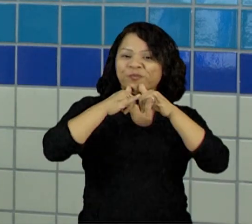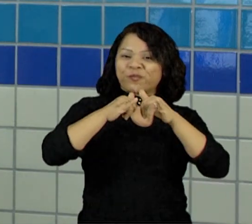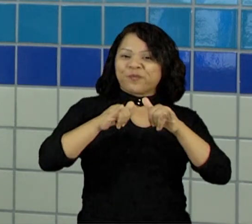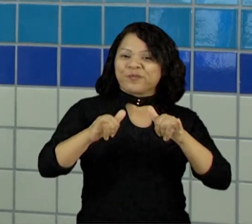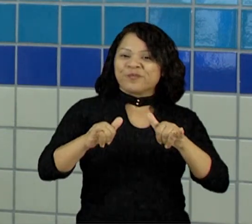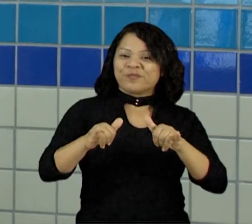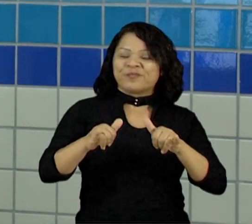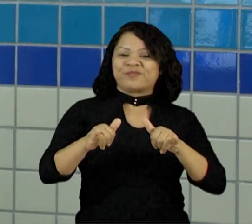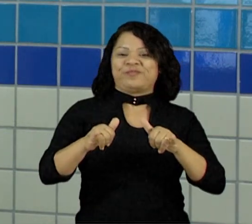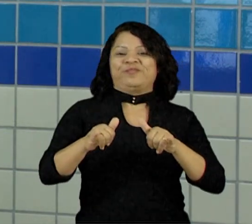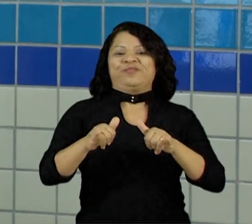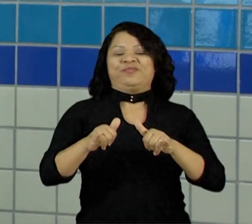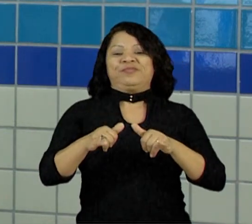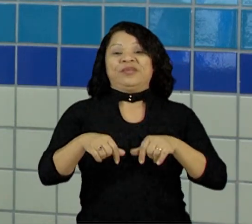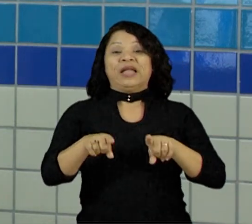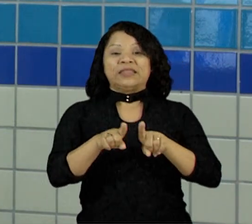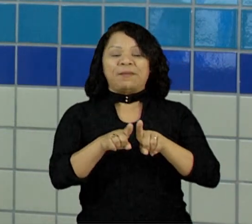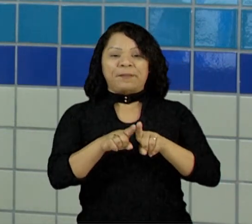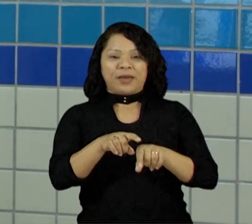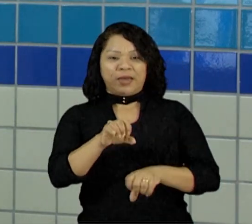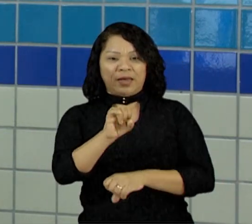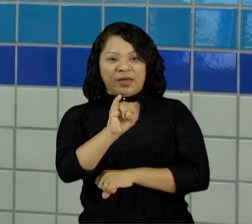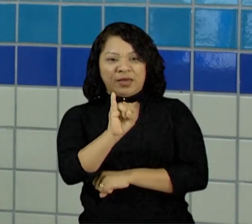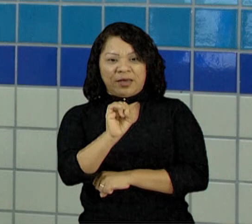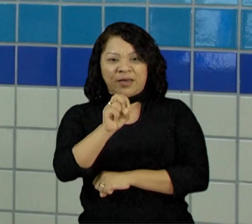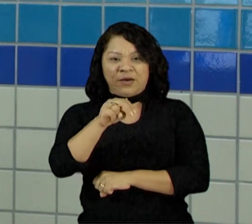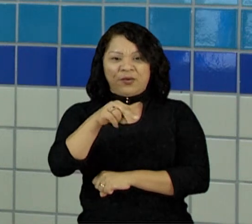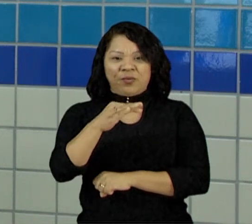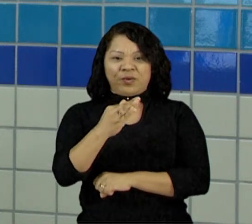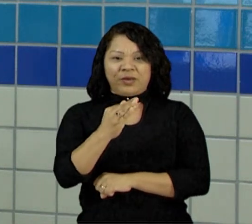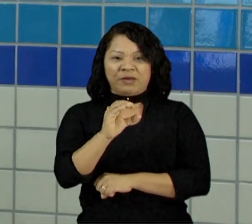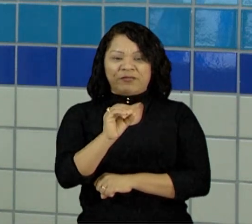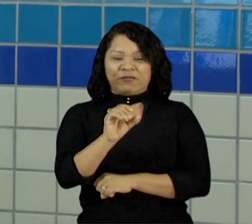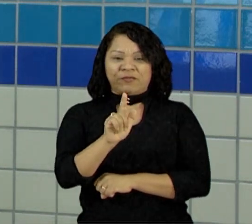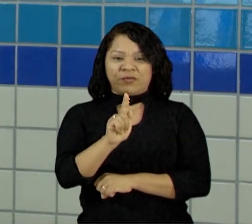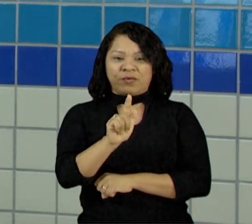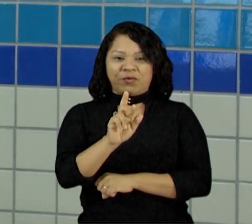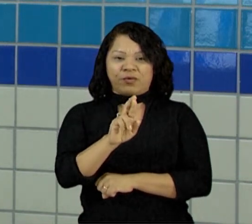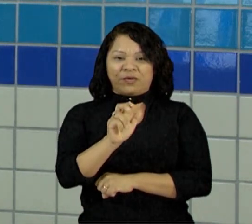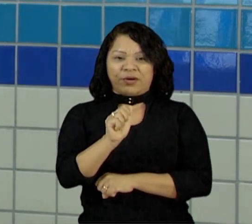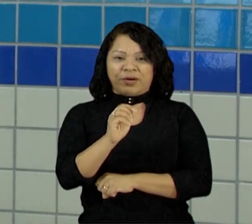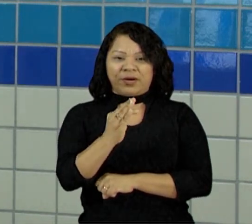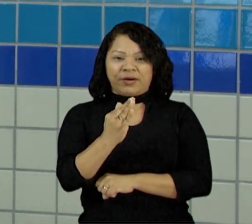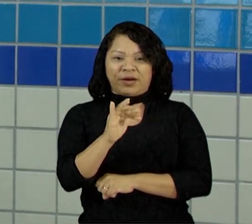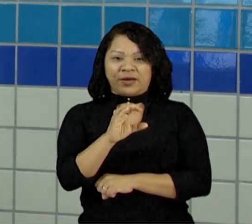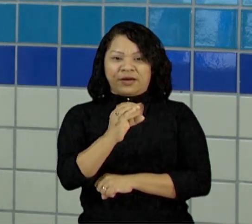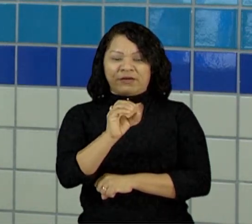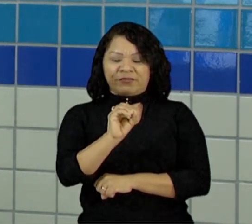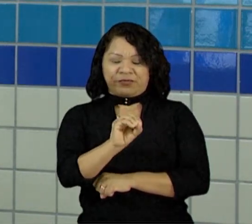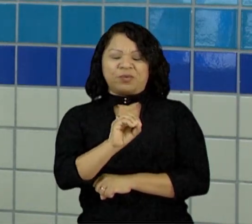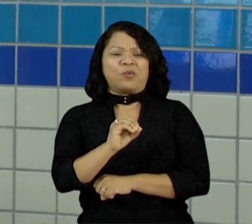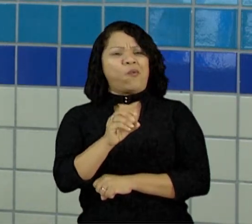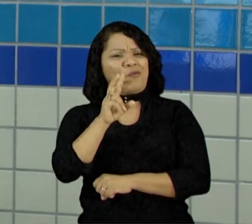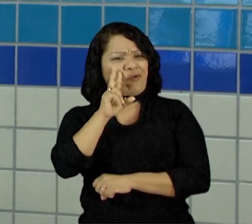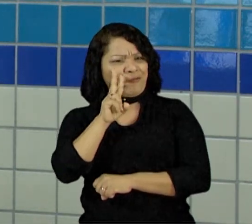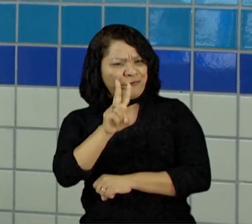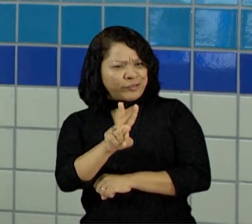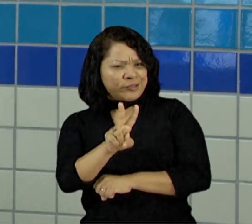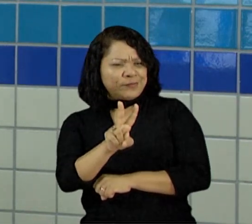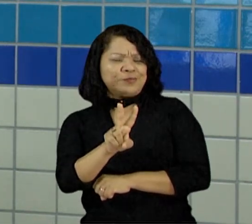conhecemos sobre o infográfico. Estão lembrados? Lembra do infográfico que a gente viu dos animais do